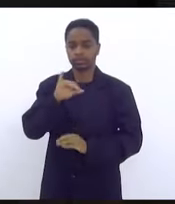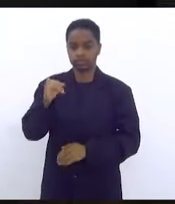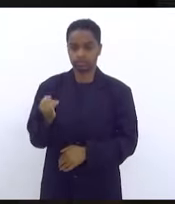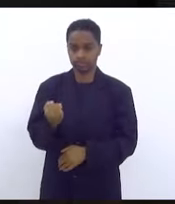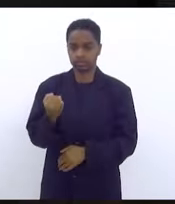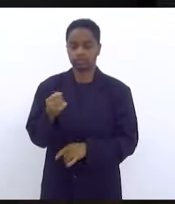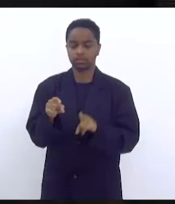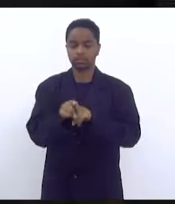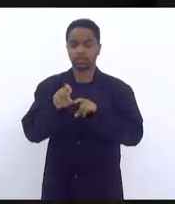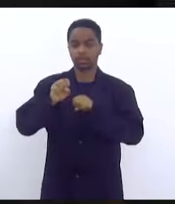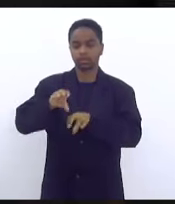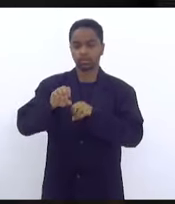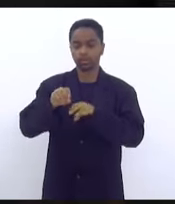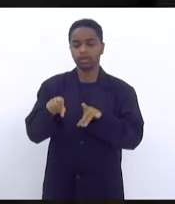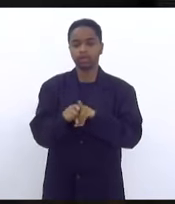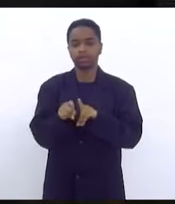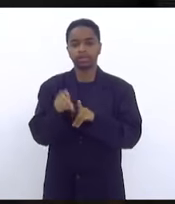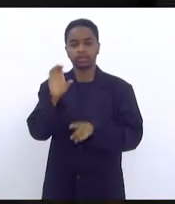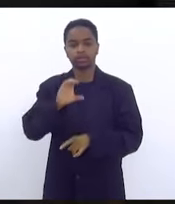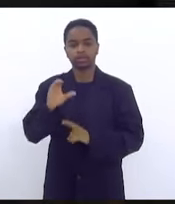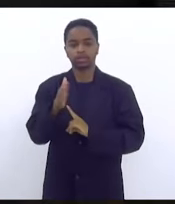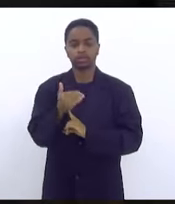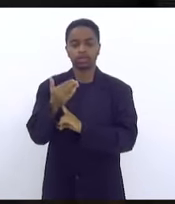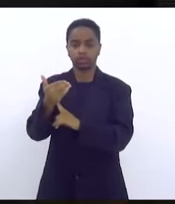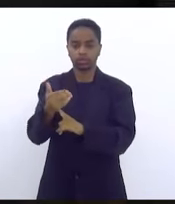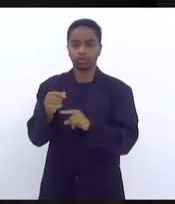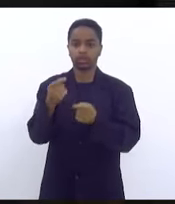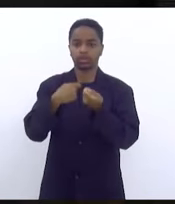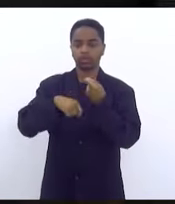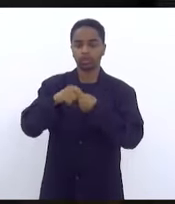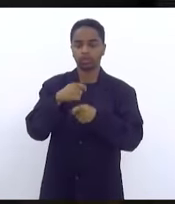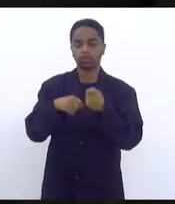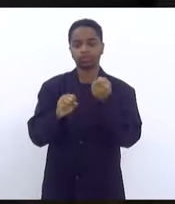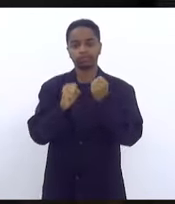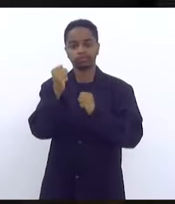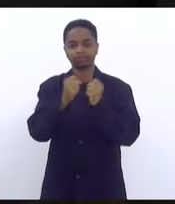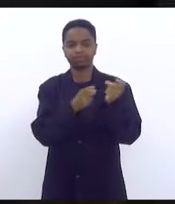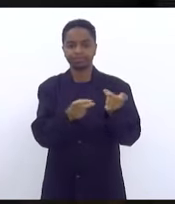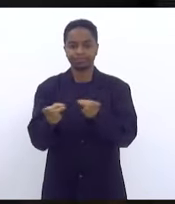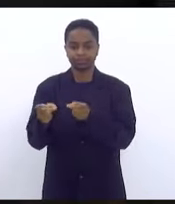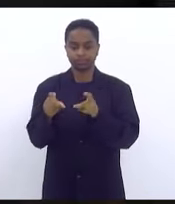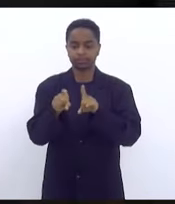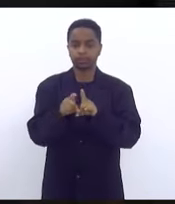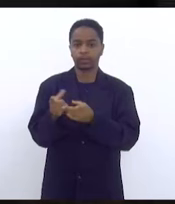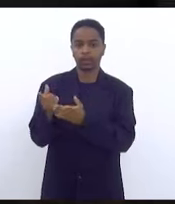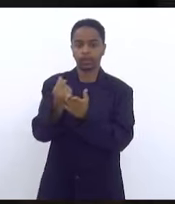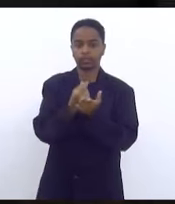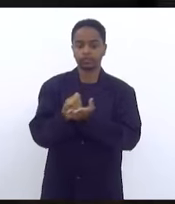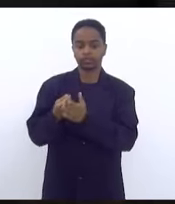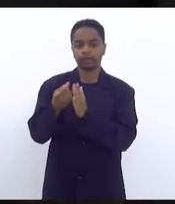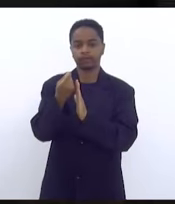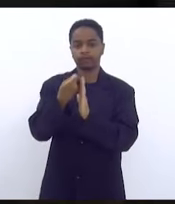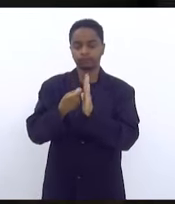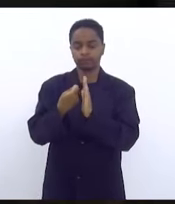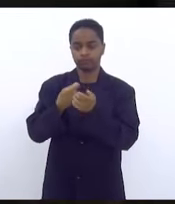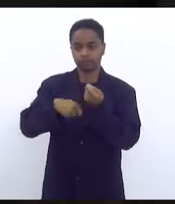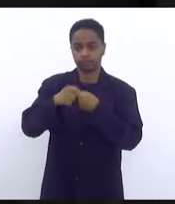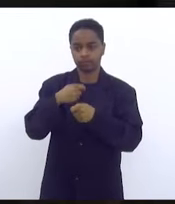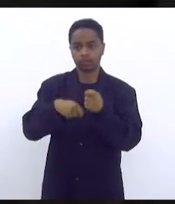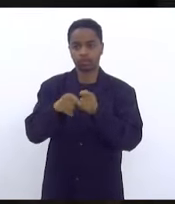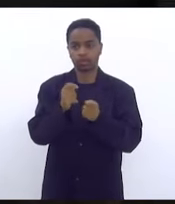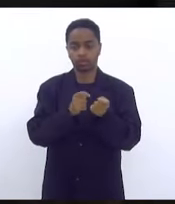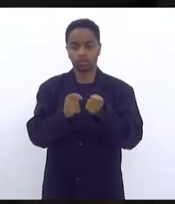Justiça, Educação, Ciência, Tecnologia, Economia, Indústria e Comércio, Orçamento, Fiscalização Financeira e